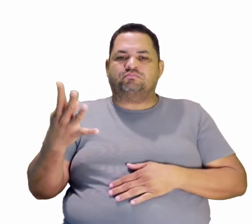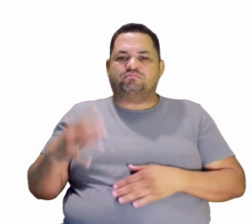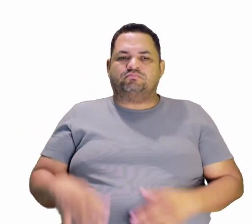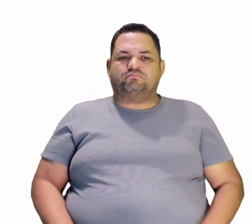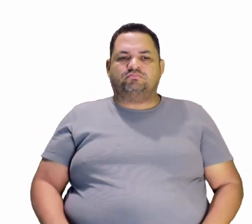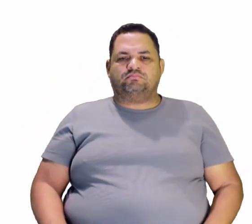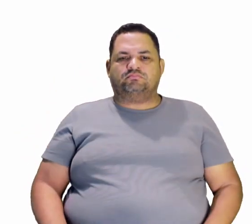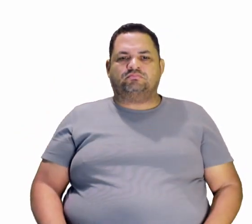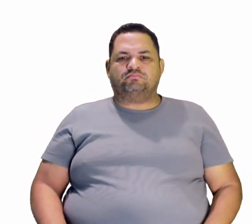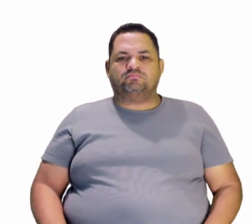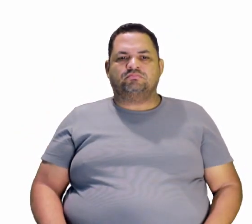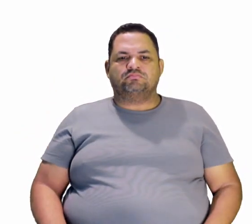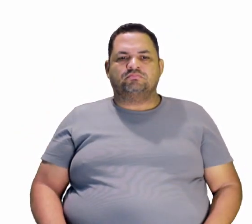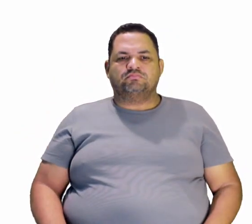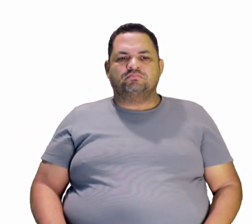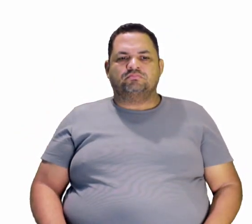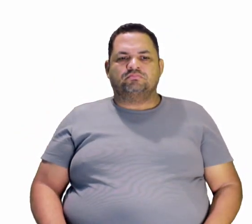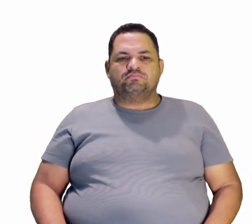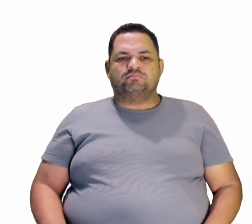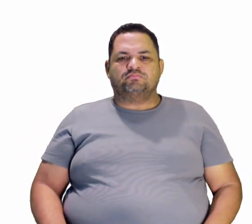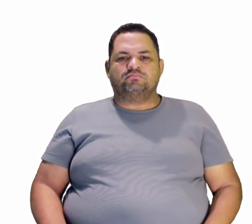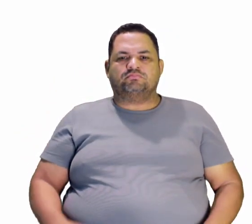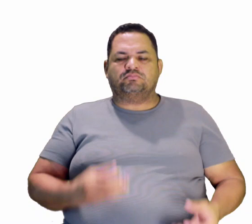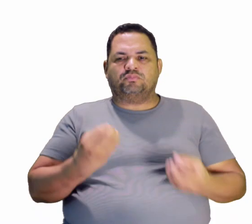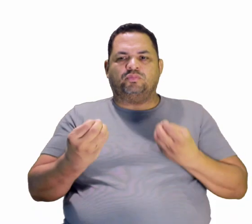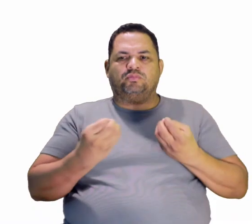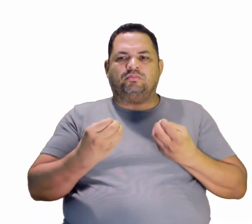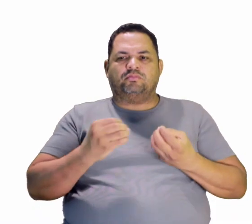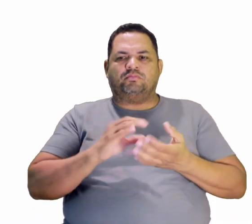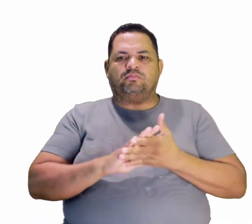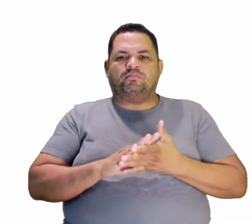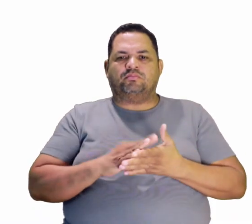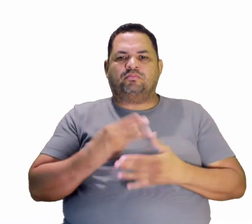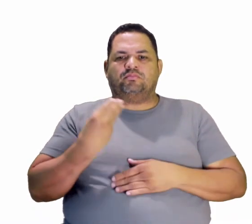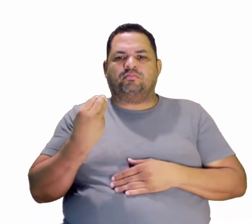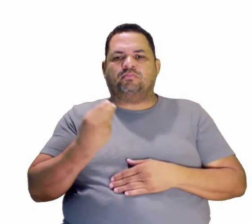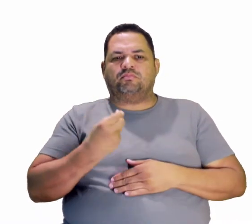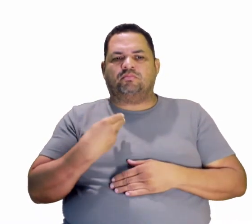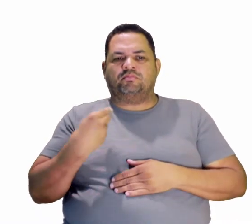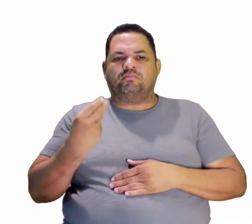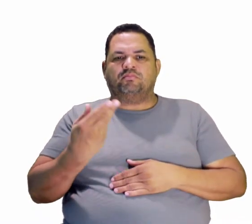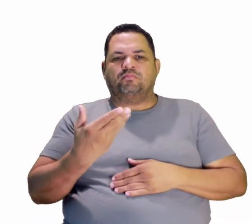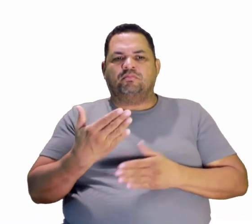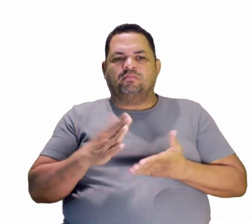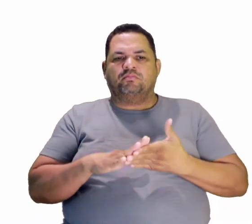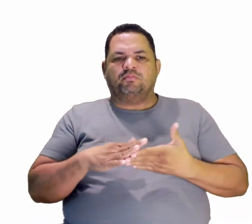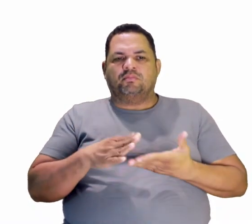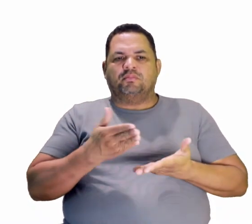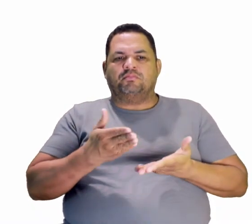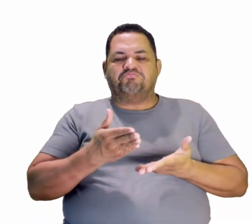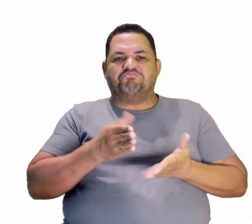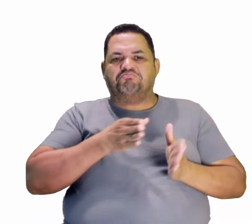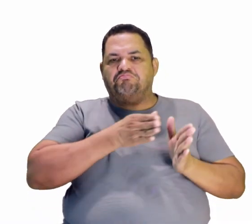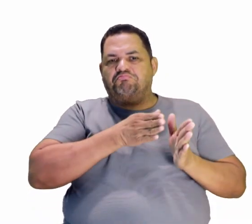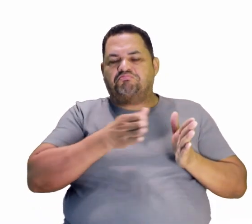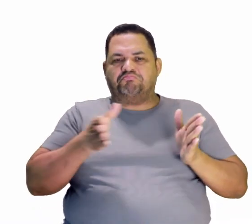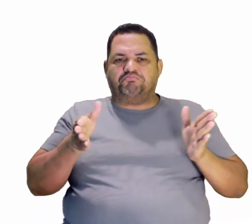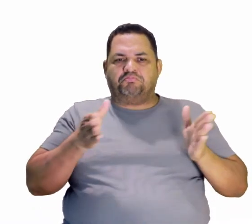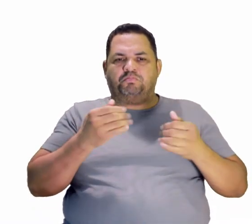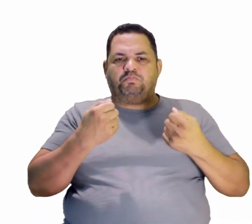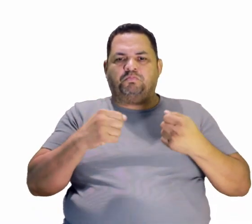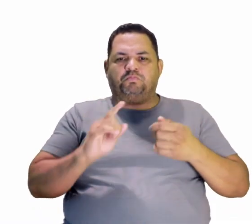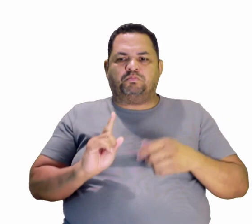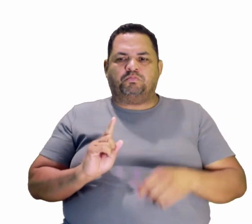no plural? Como no plural? Entre as passagens do projeto. É porque